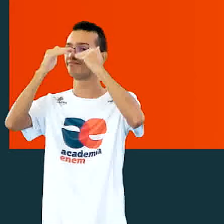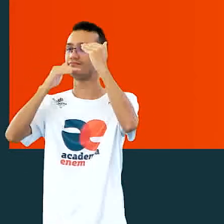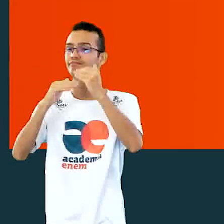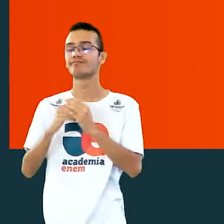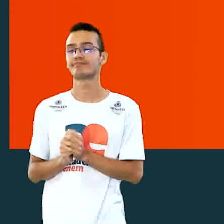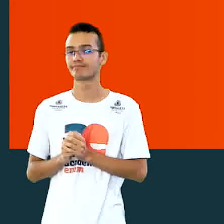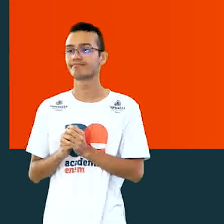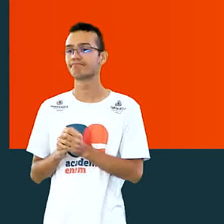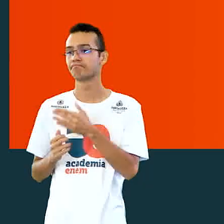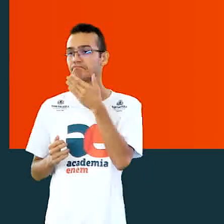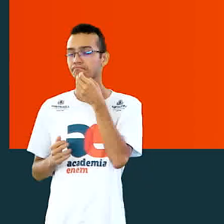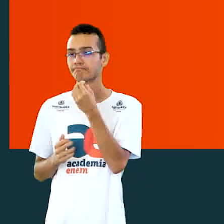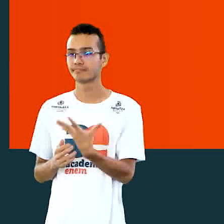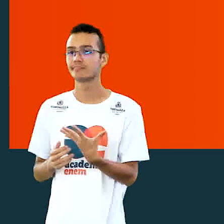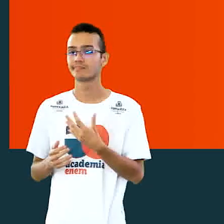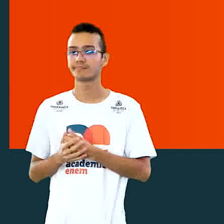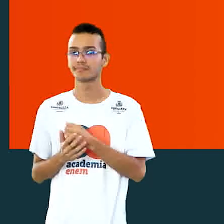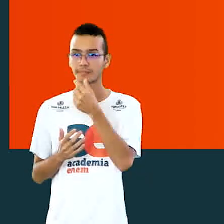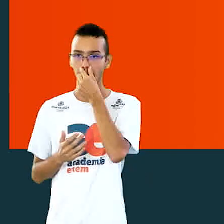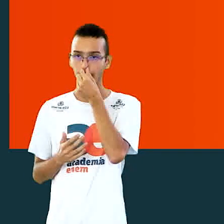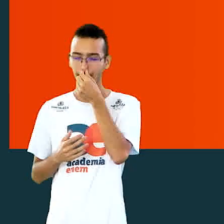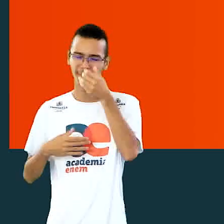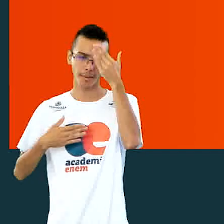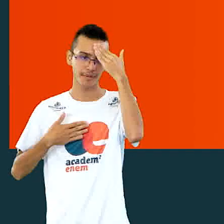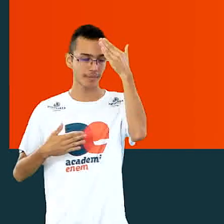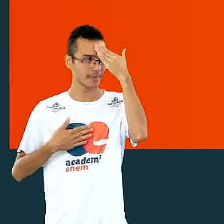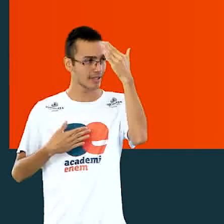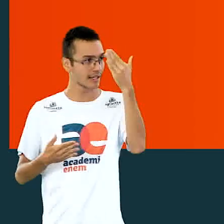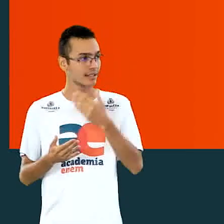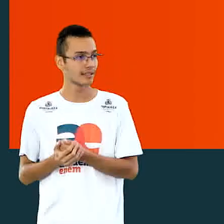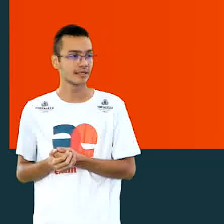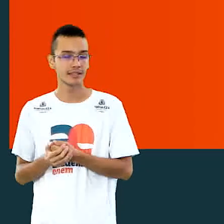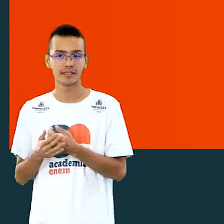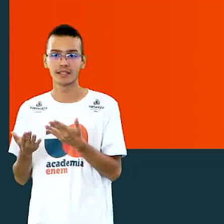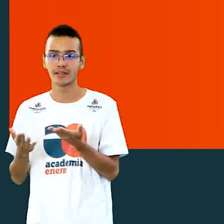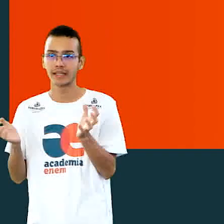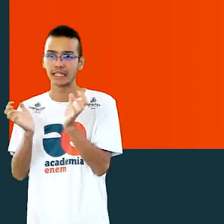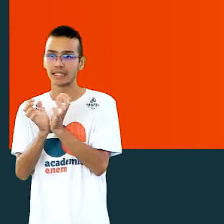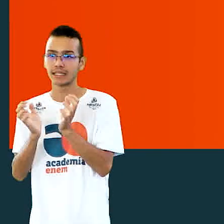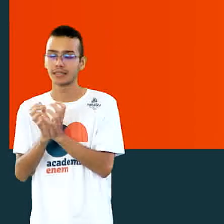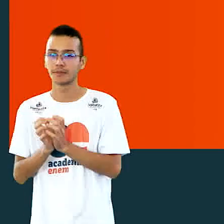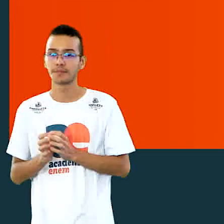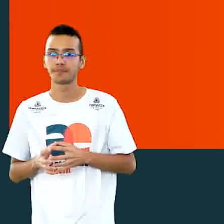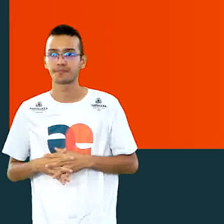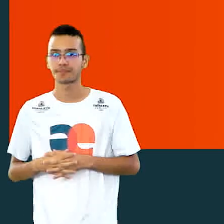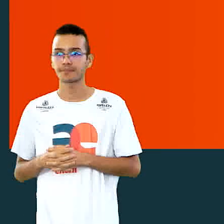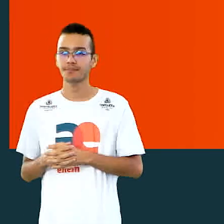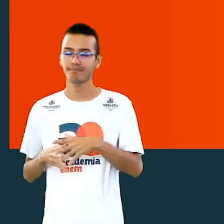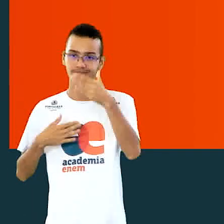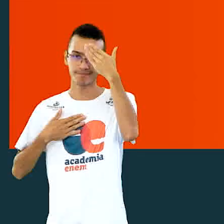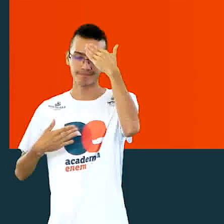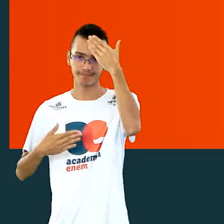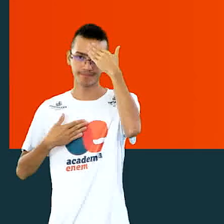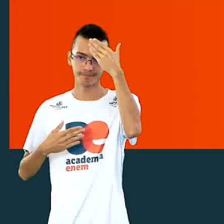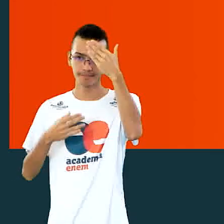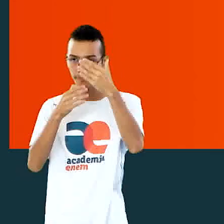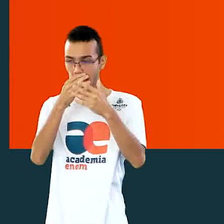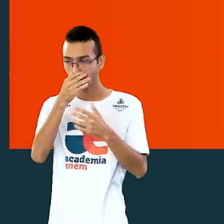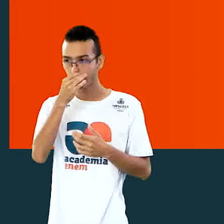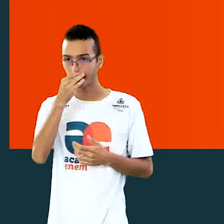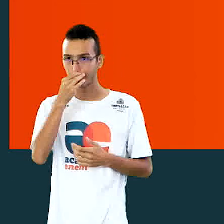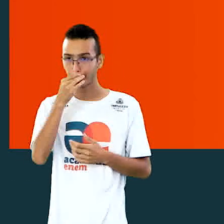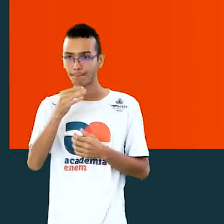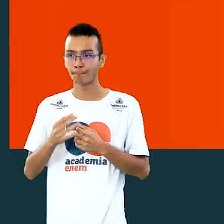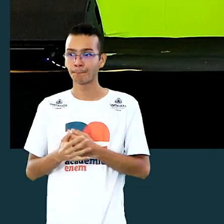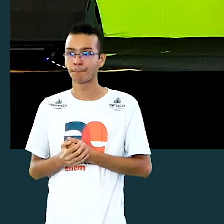oportunidade estaremos aqui de novo. Novamente eu agradeço aqui ao Diego e à galera toda que fez parte desse momento. que está fazendo isso possível. E se